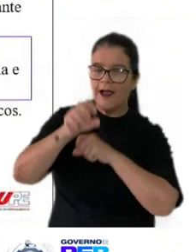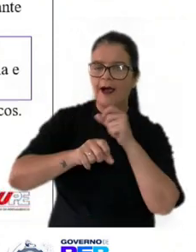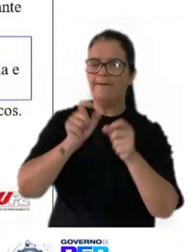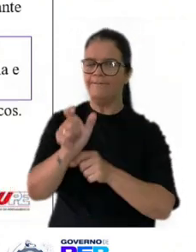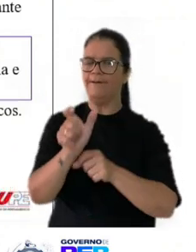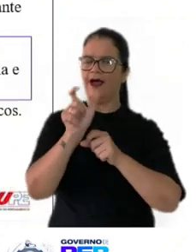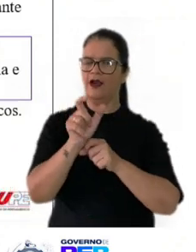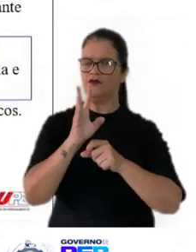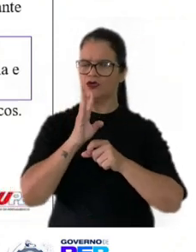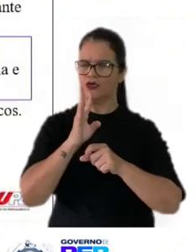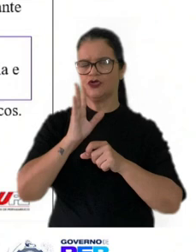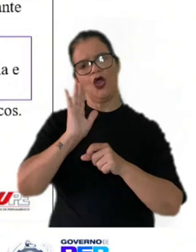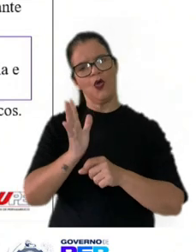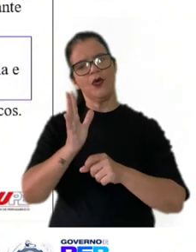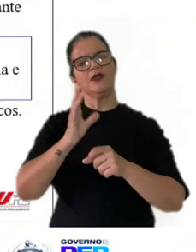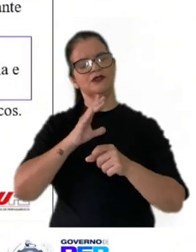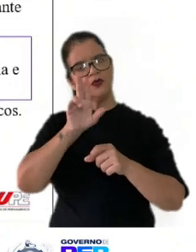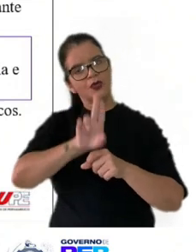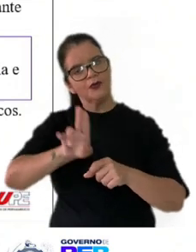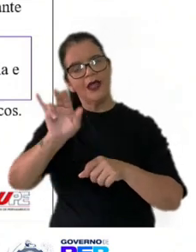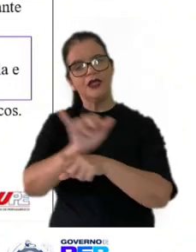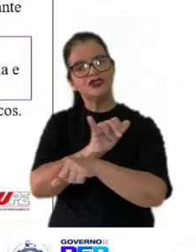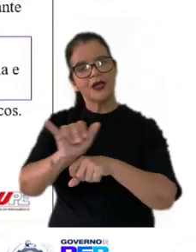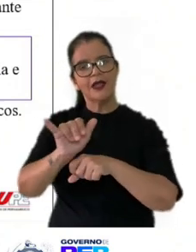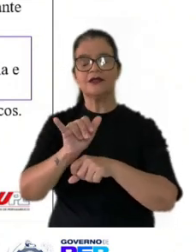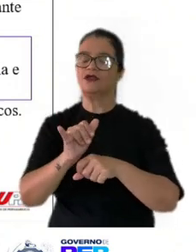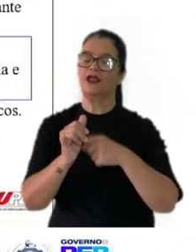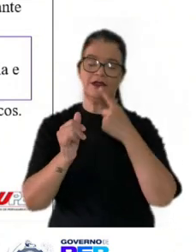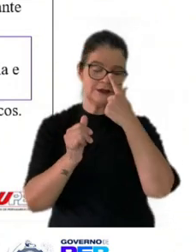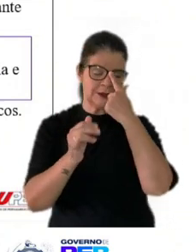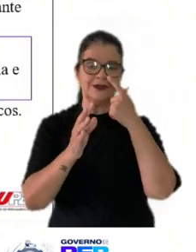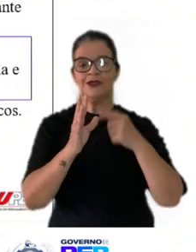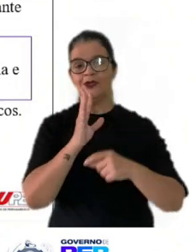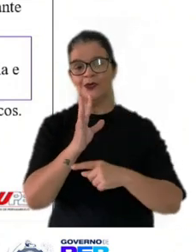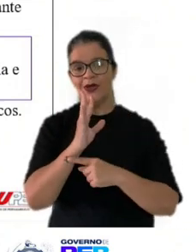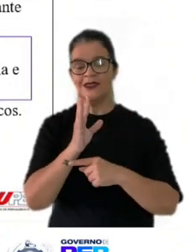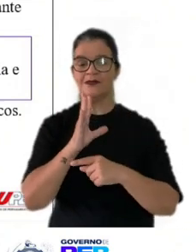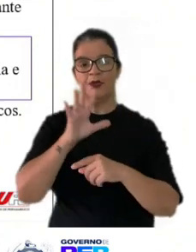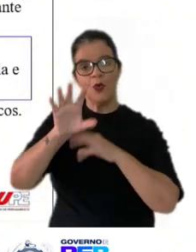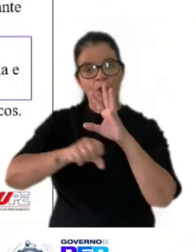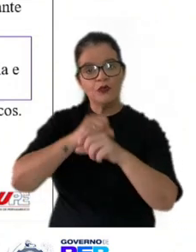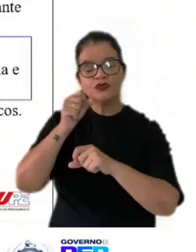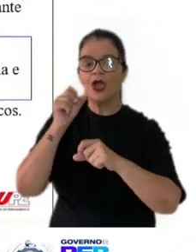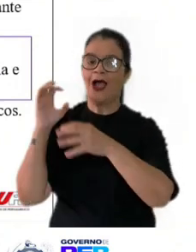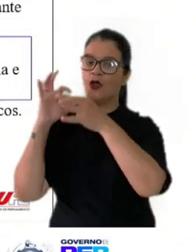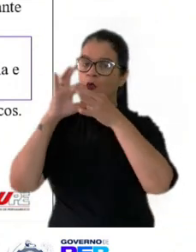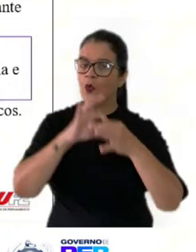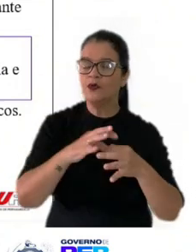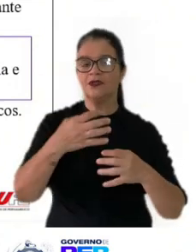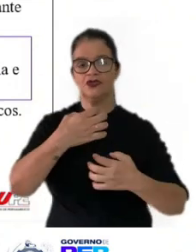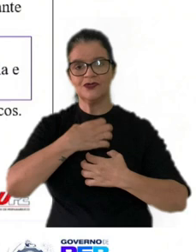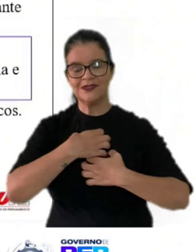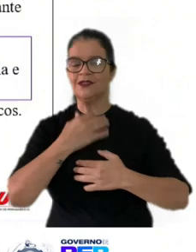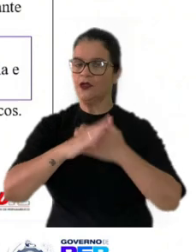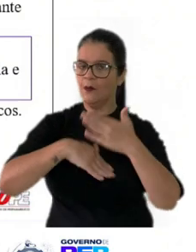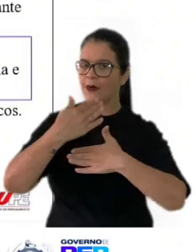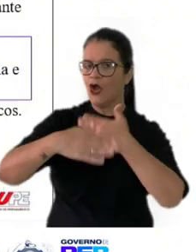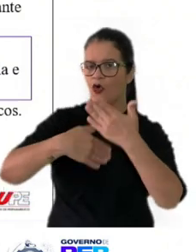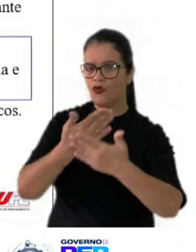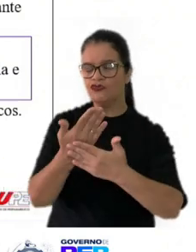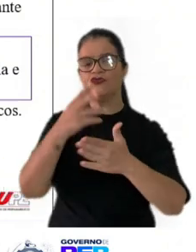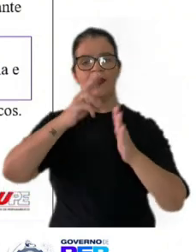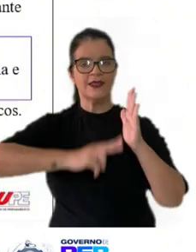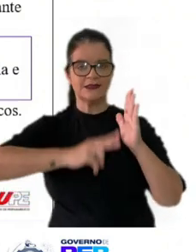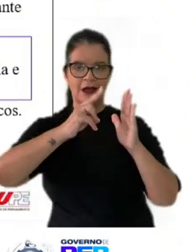mim e utilizaria a estratégia de inferência justamente buscar no contexto um sentido pra construir essa leitura